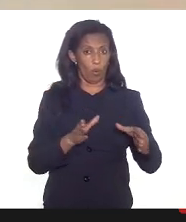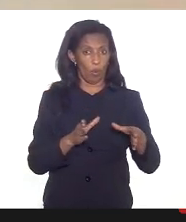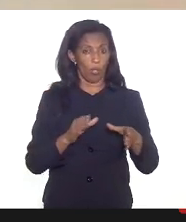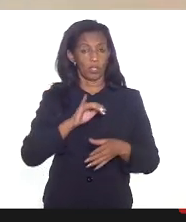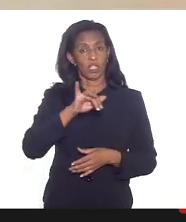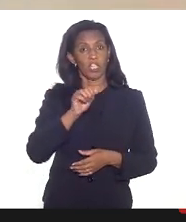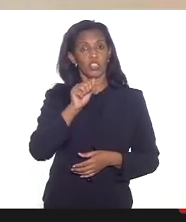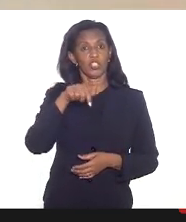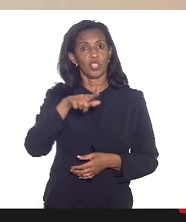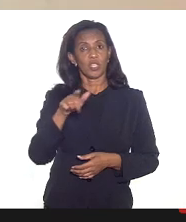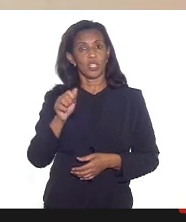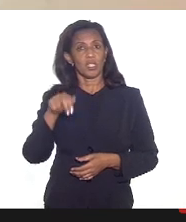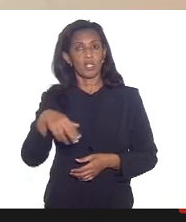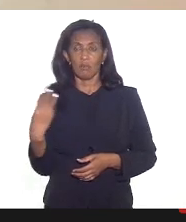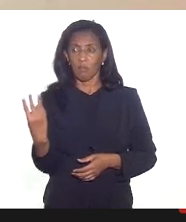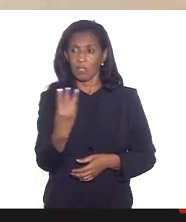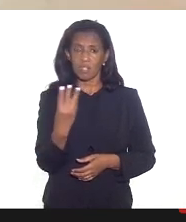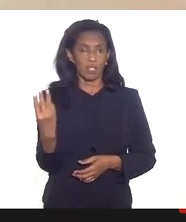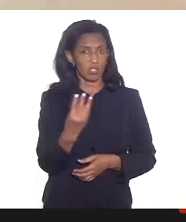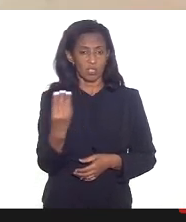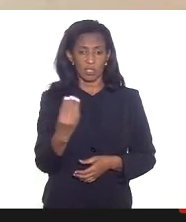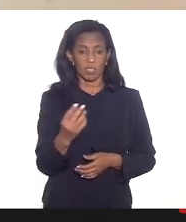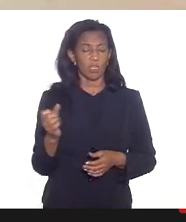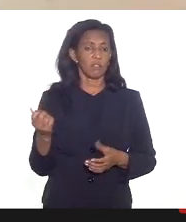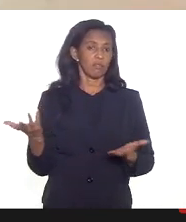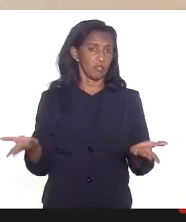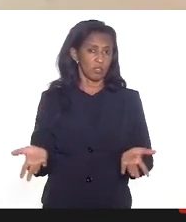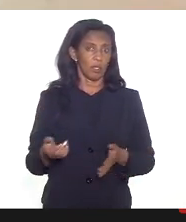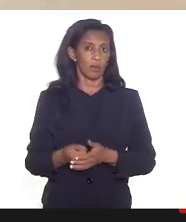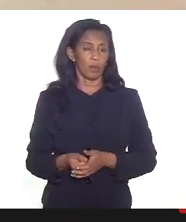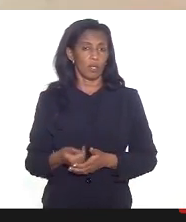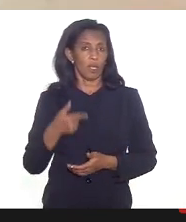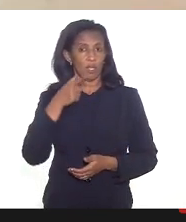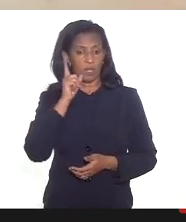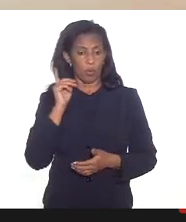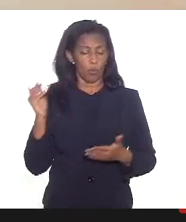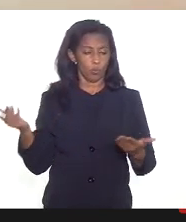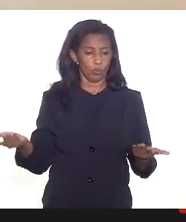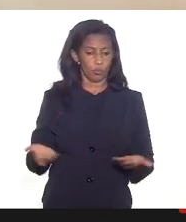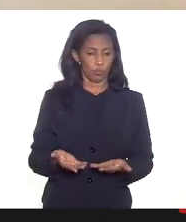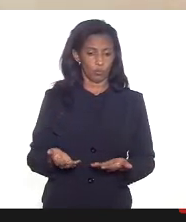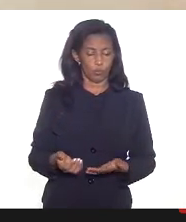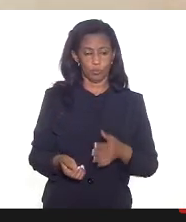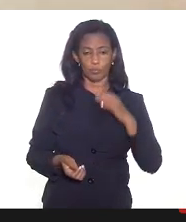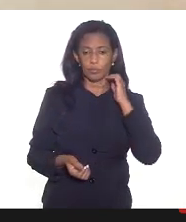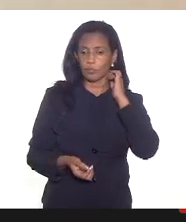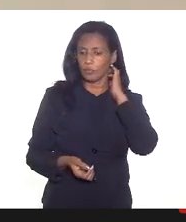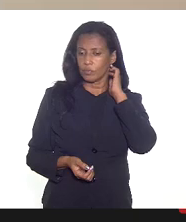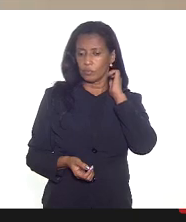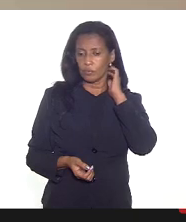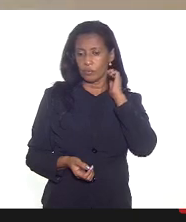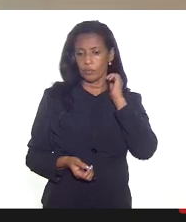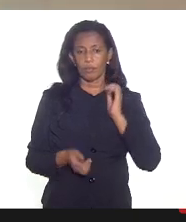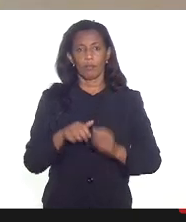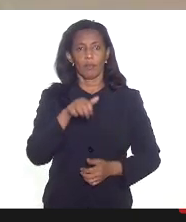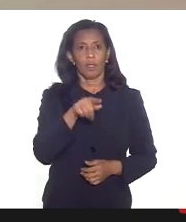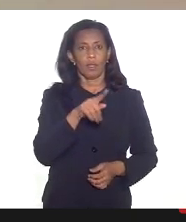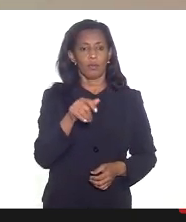vacina da bom então essas três vacinas que nós recebemos entre ontem e vamos receber até hoje à noite a